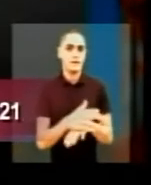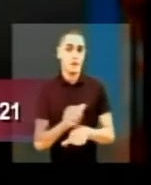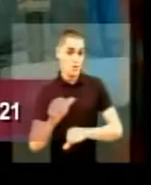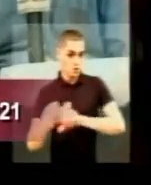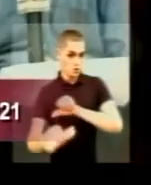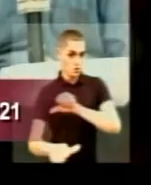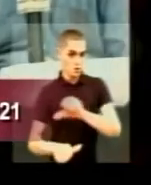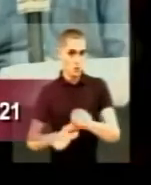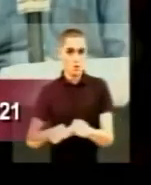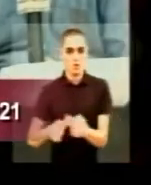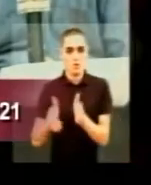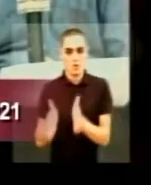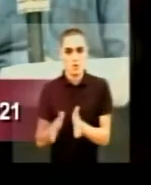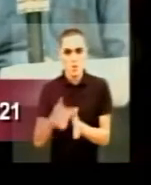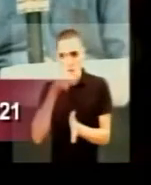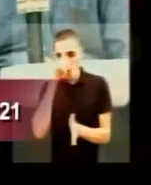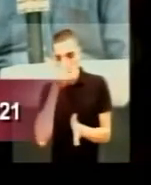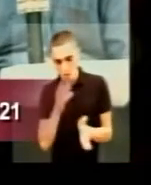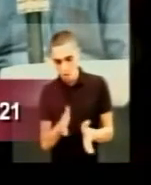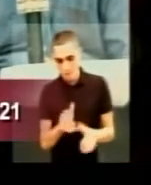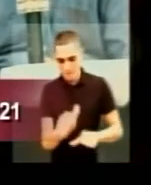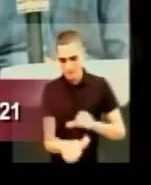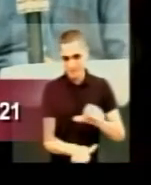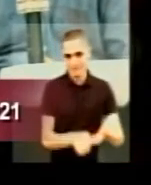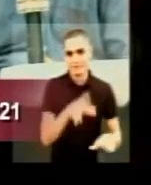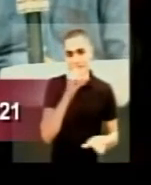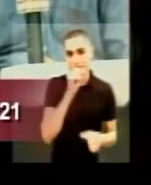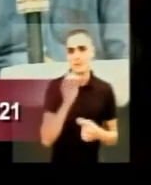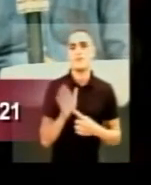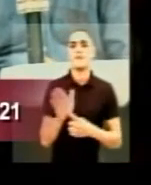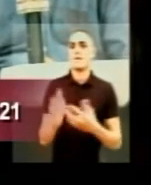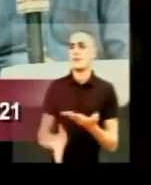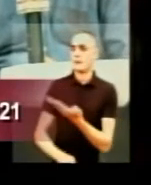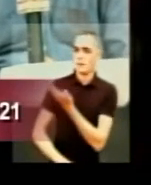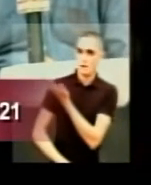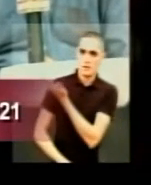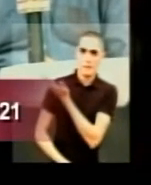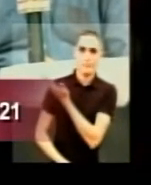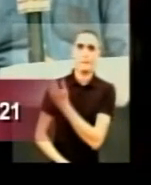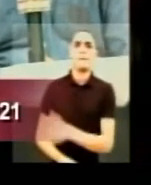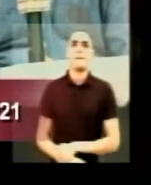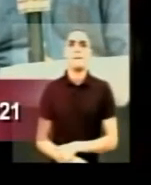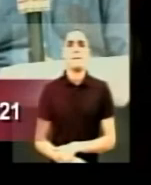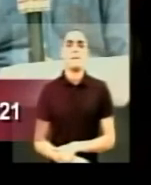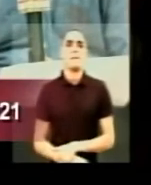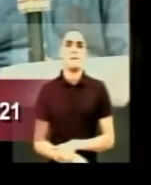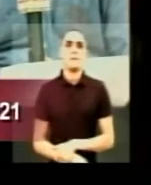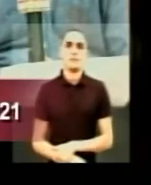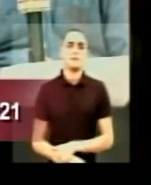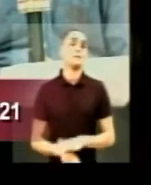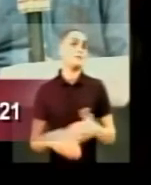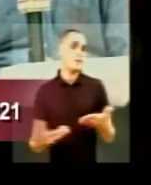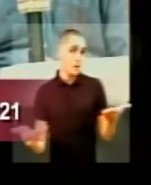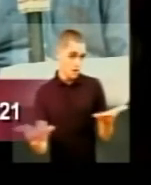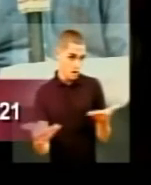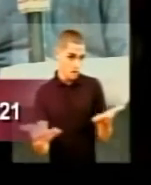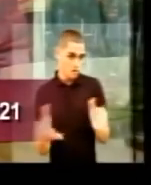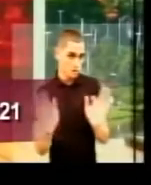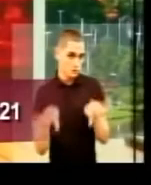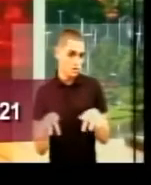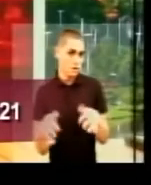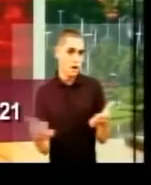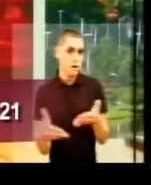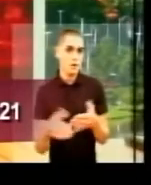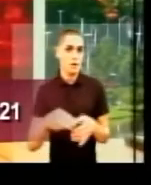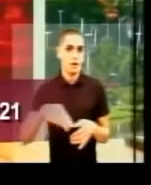fase amarela para a fase laranja, como está mostrado aí no gráfico. Então é isso. Agora a